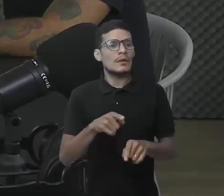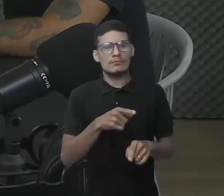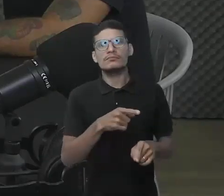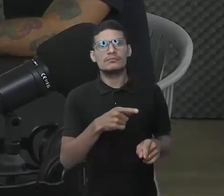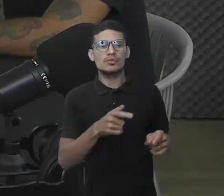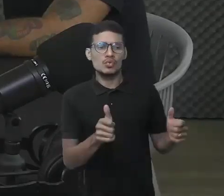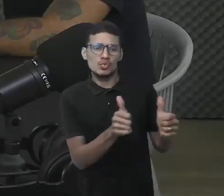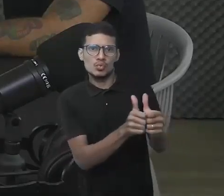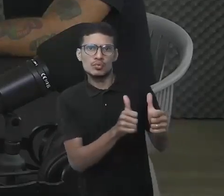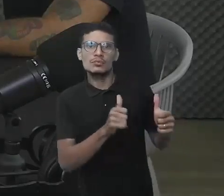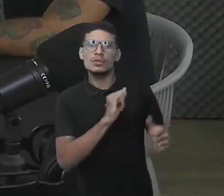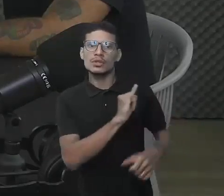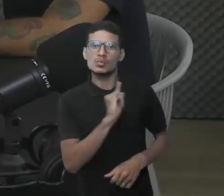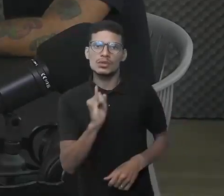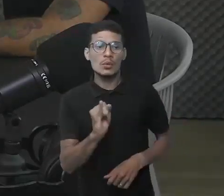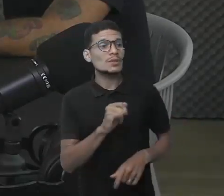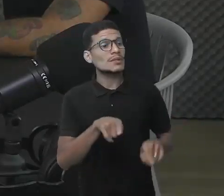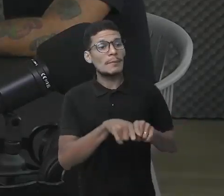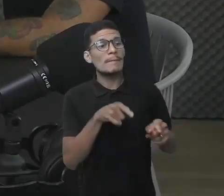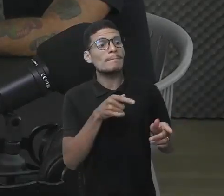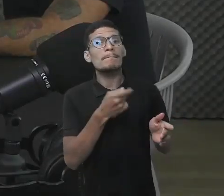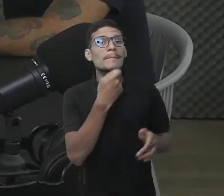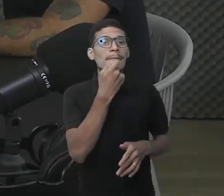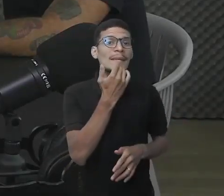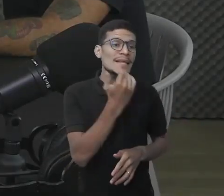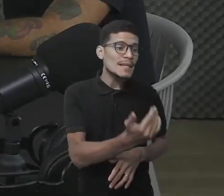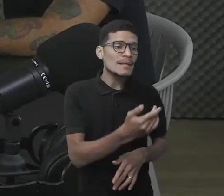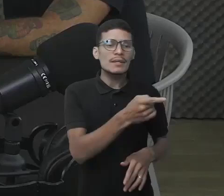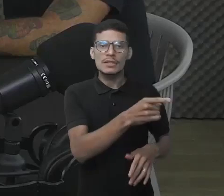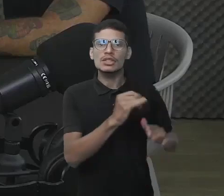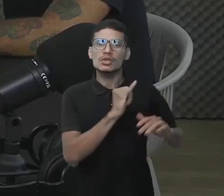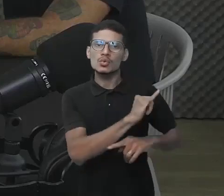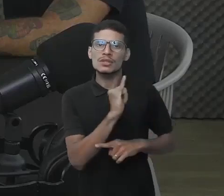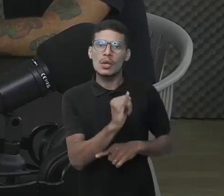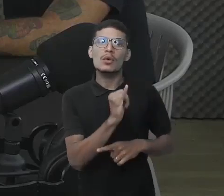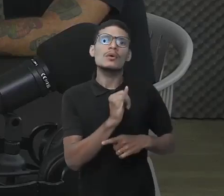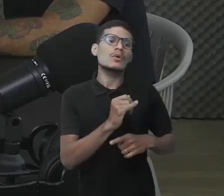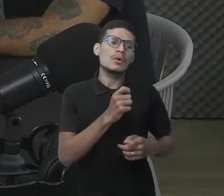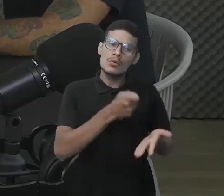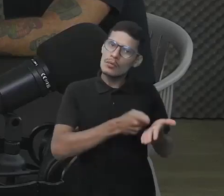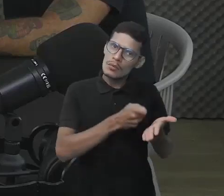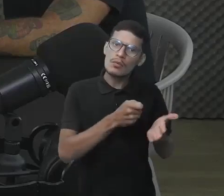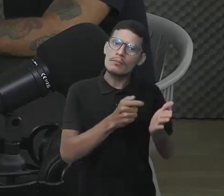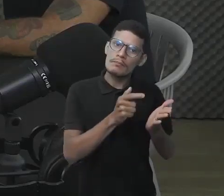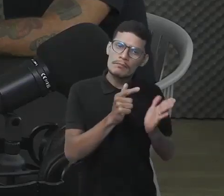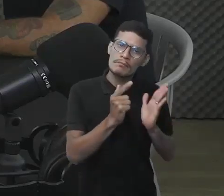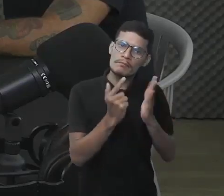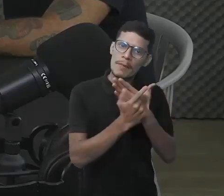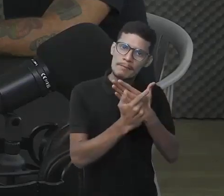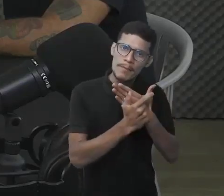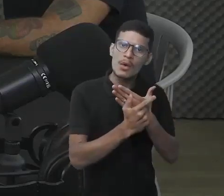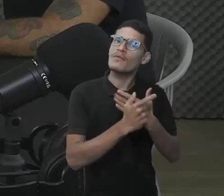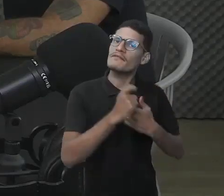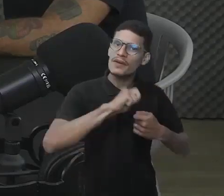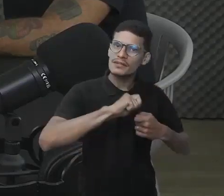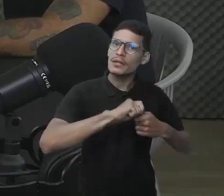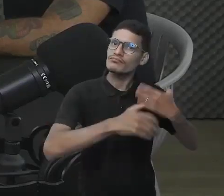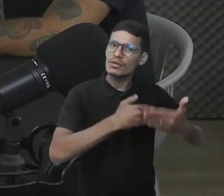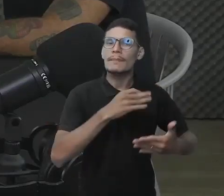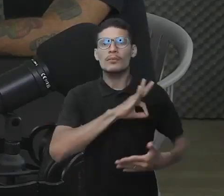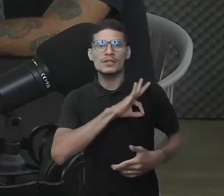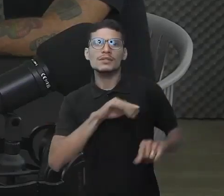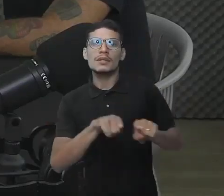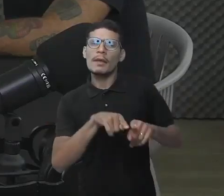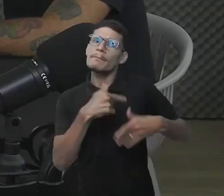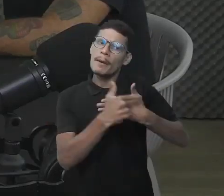na verdade, exigir que essas instituições cumpram seu papel, que o Conselho Tutelar cumpra seu papel, que a polícia cumpra seu papel, que é a forma